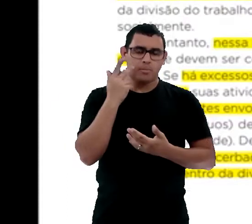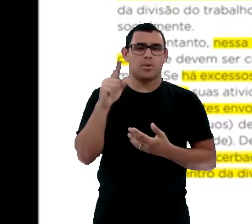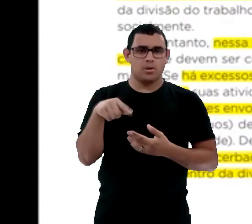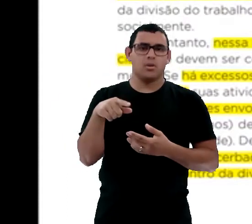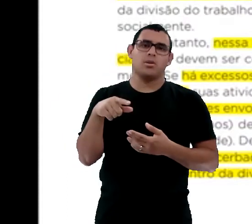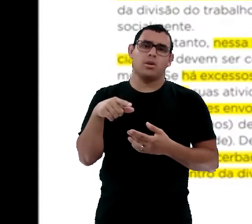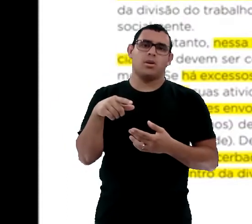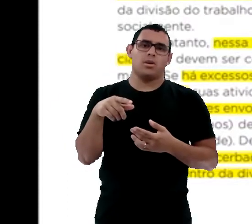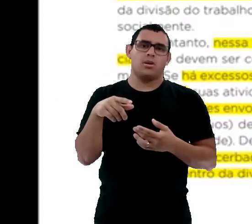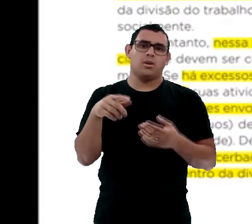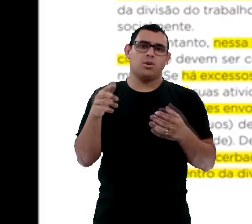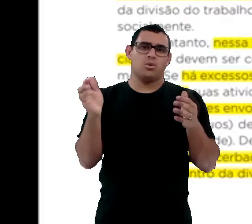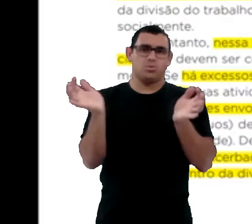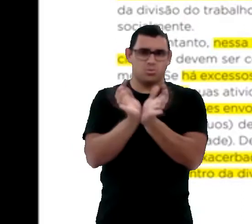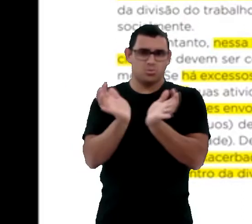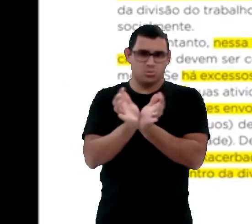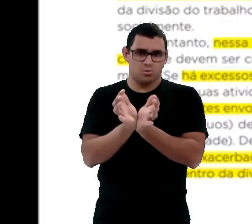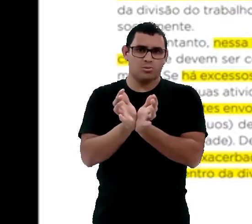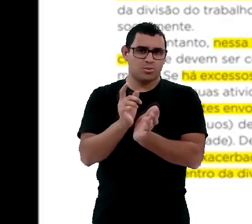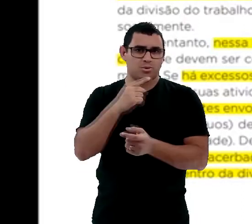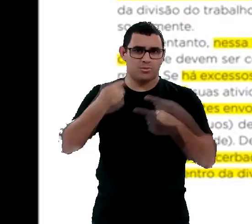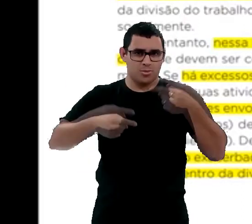dominante do socialismo, geralmente partido comunista.